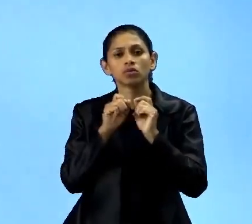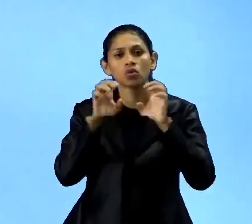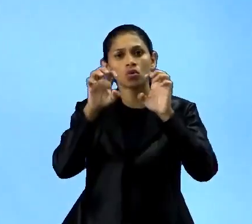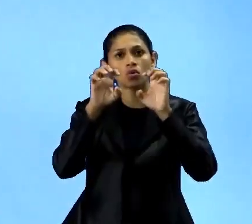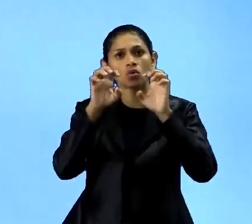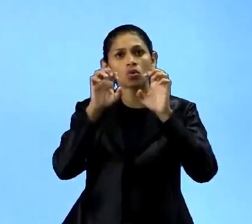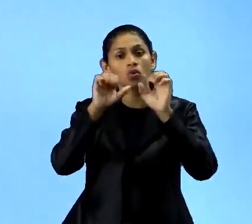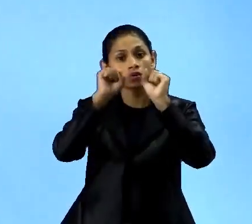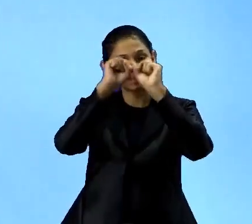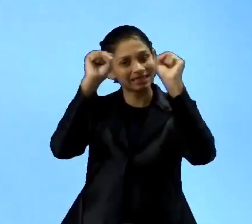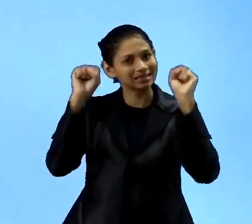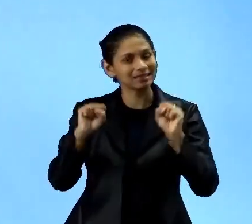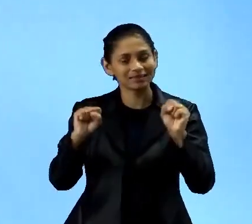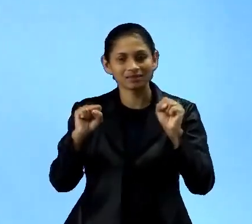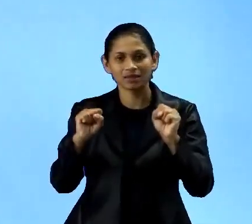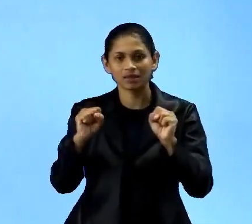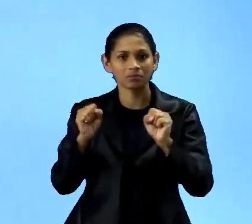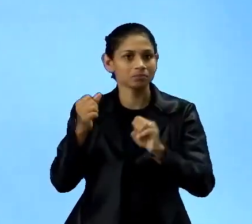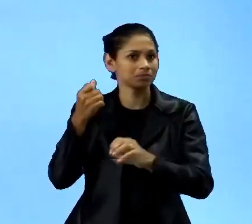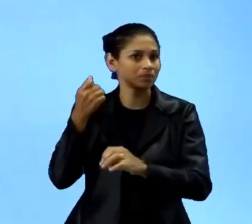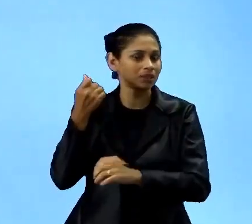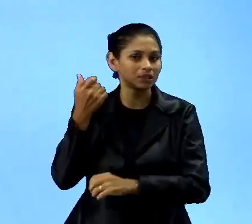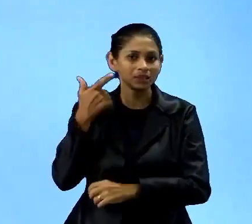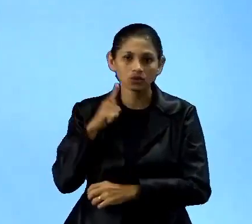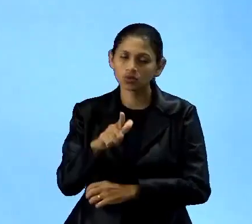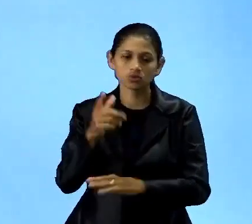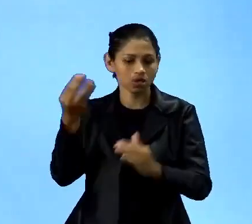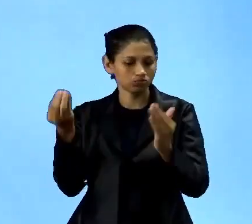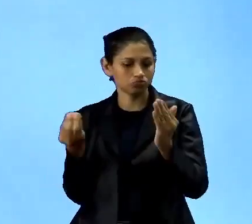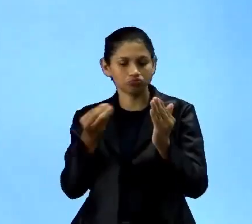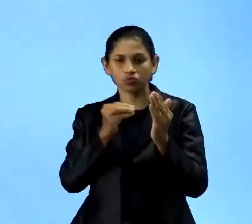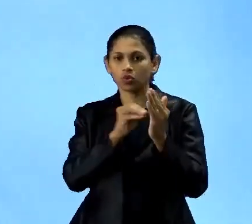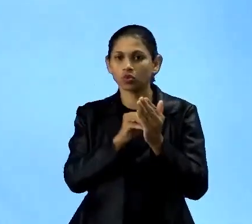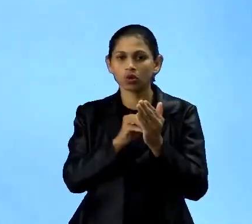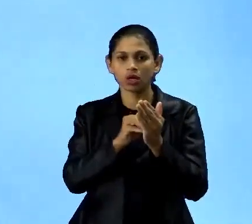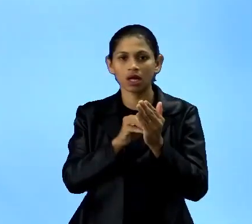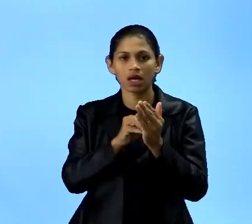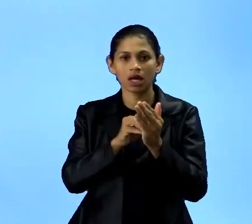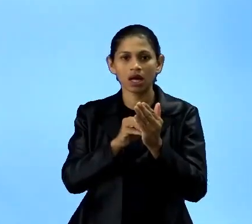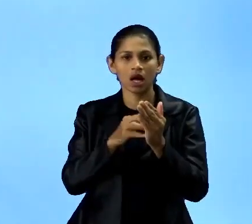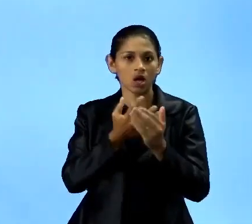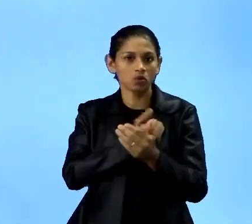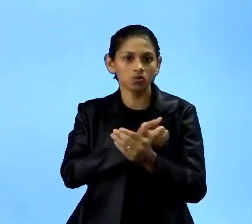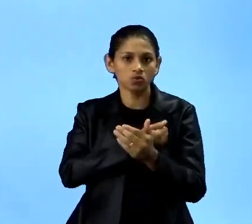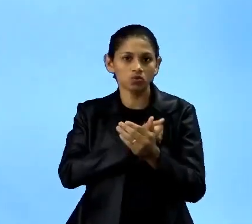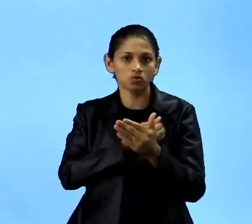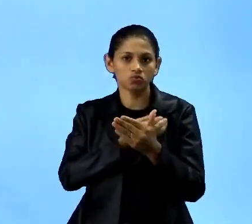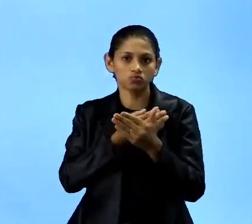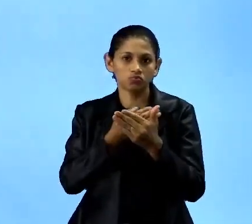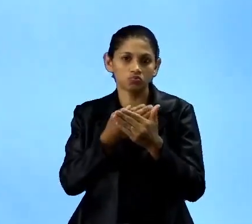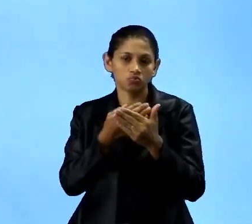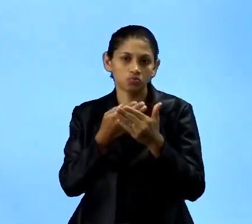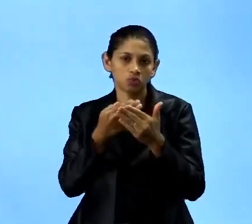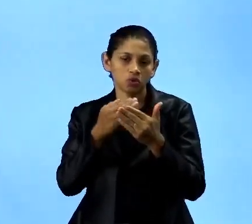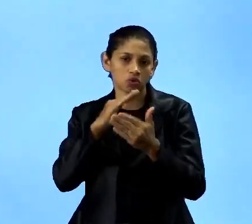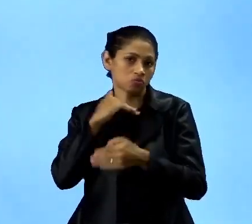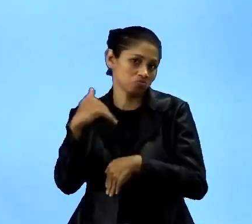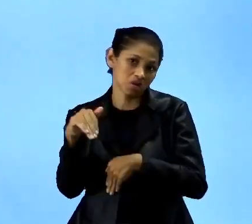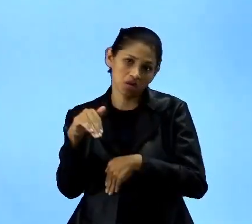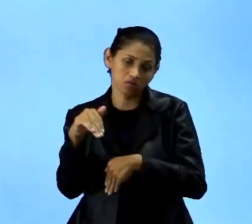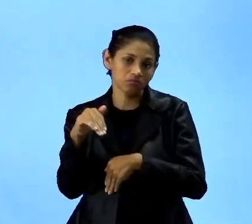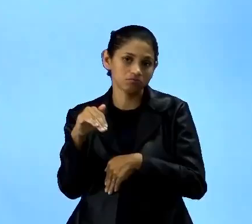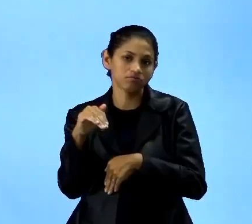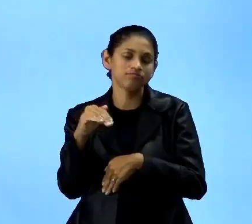permite que você lance 0 ou 5 após a vírgula. Então, o que acontece? 9,75 a gente arredonda para